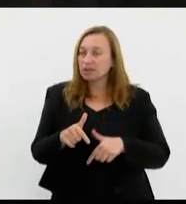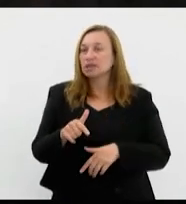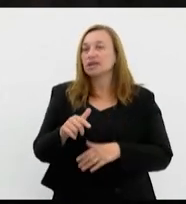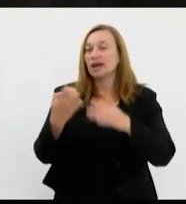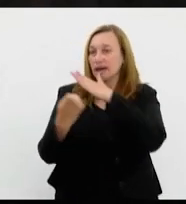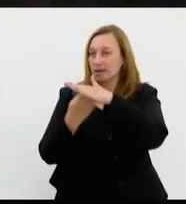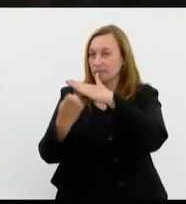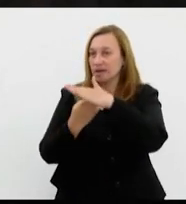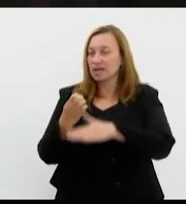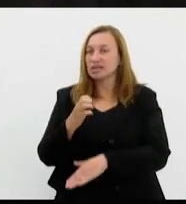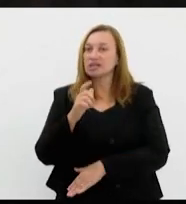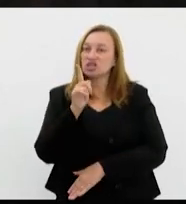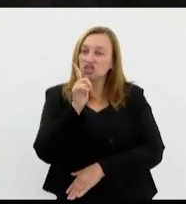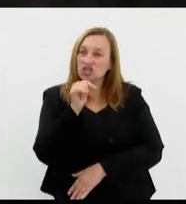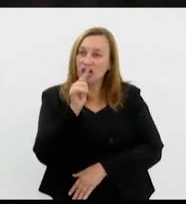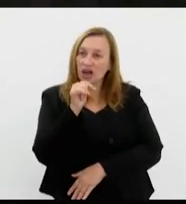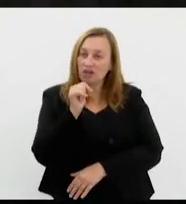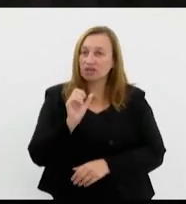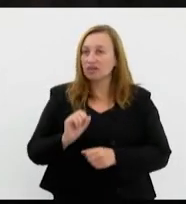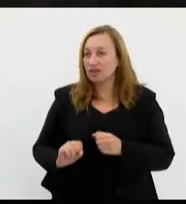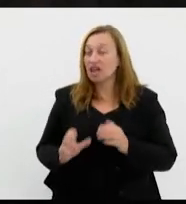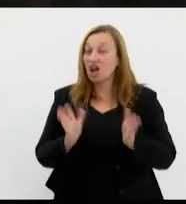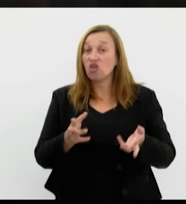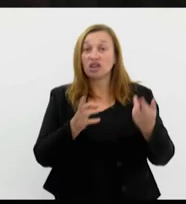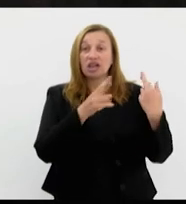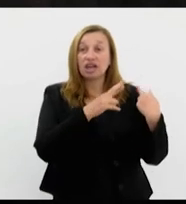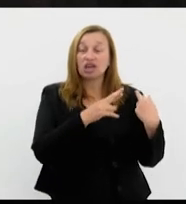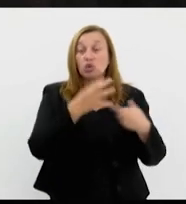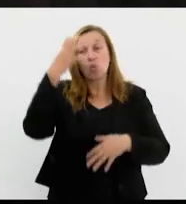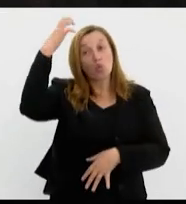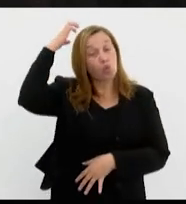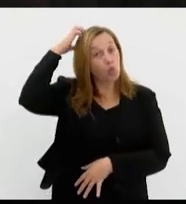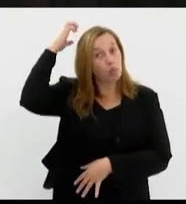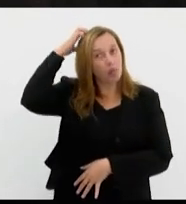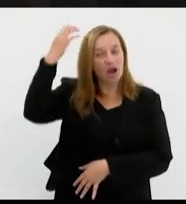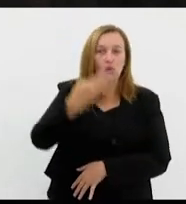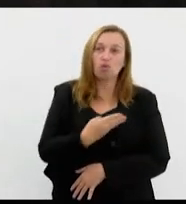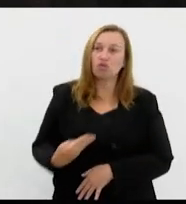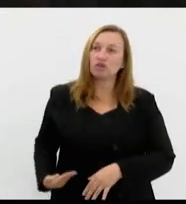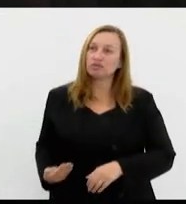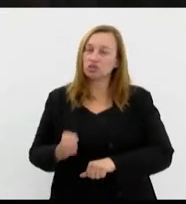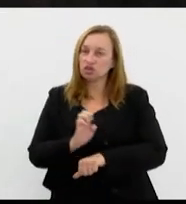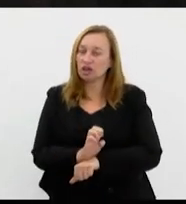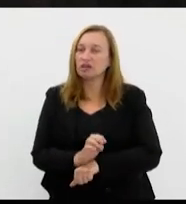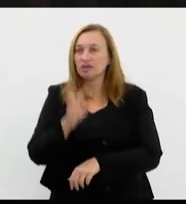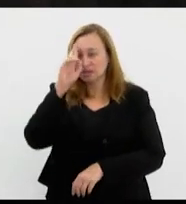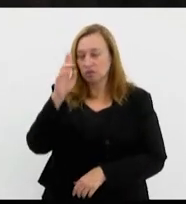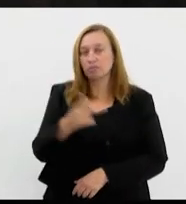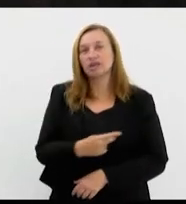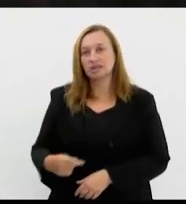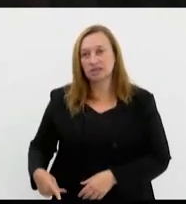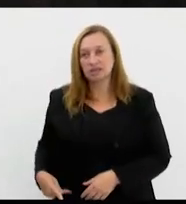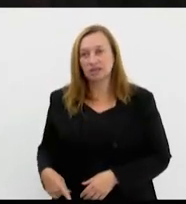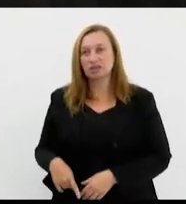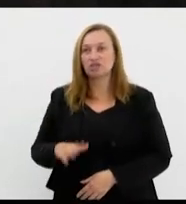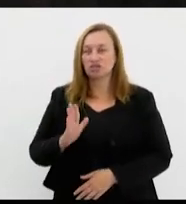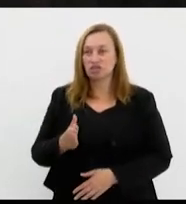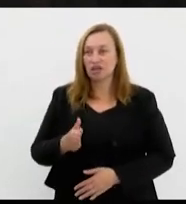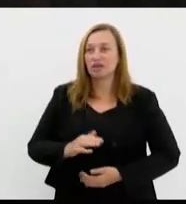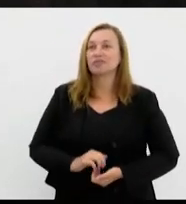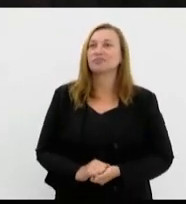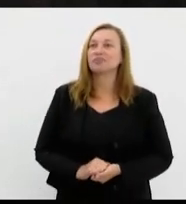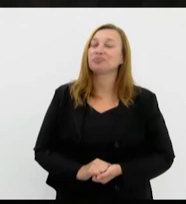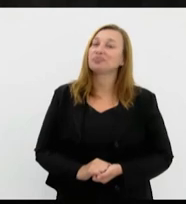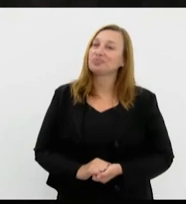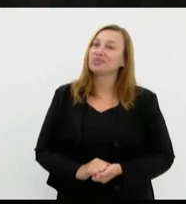fazendo e agora querendo responsabilizar o governo do Estado. Senhor presidente, o senhor já fez um sinal que